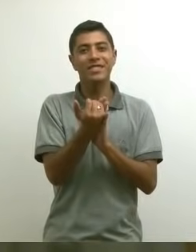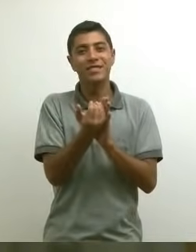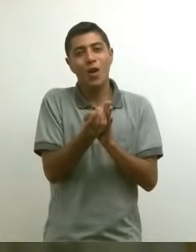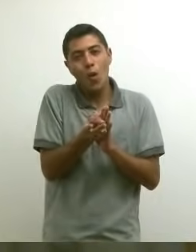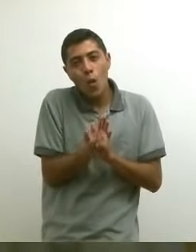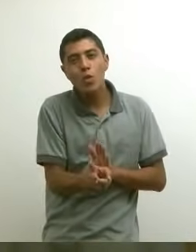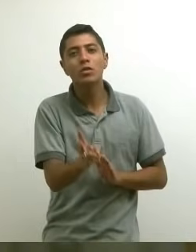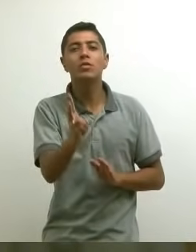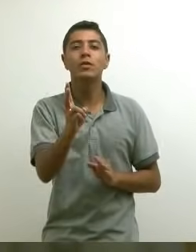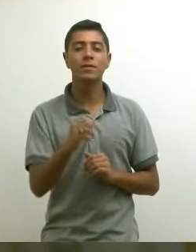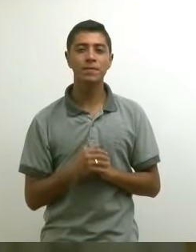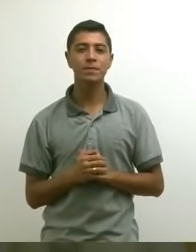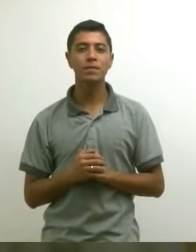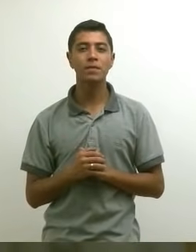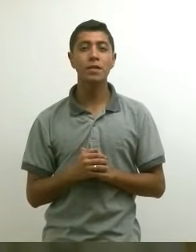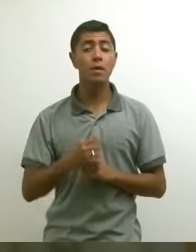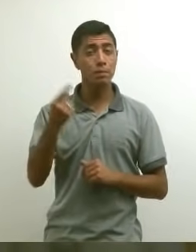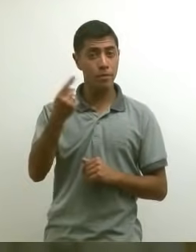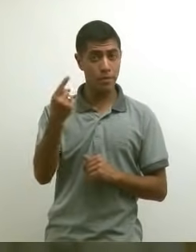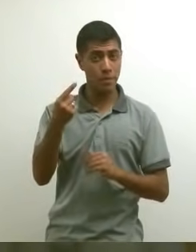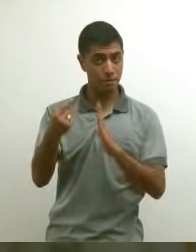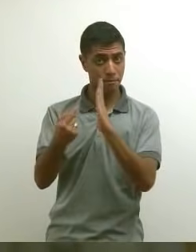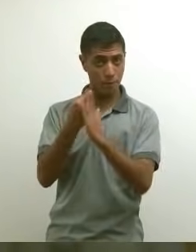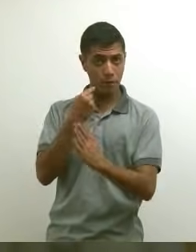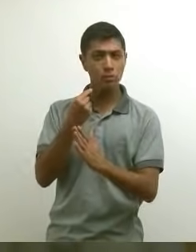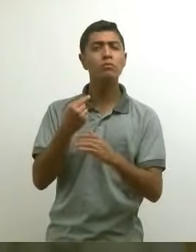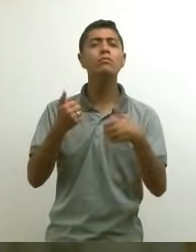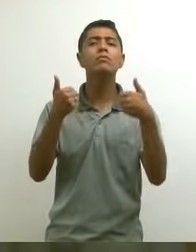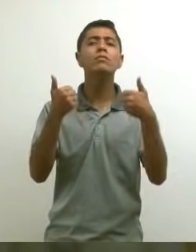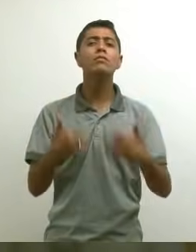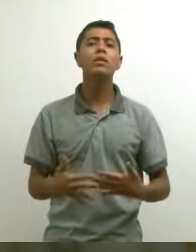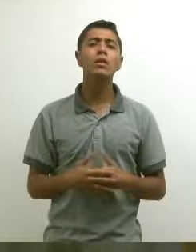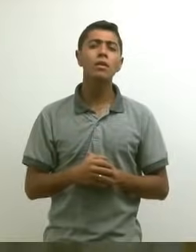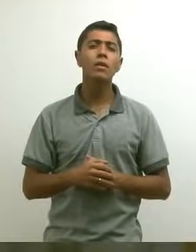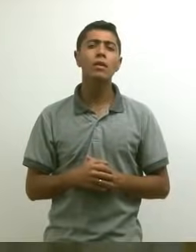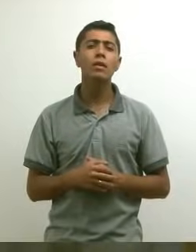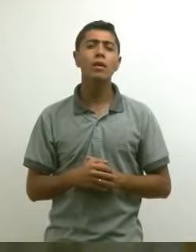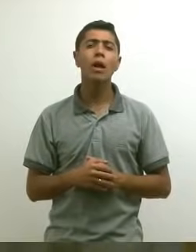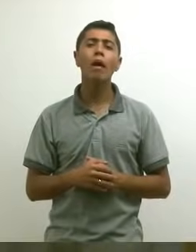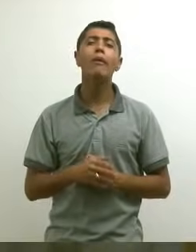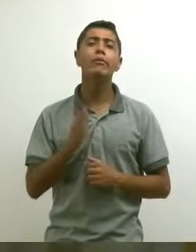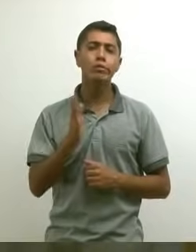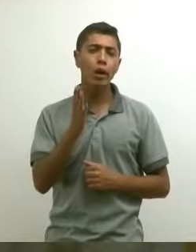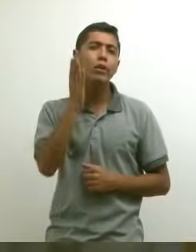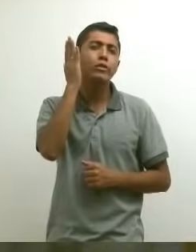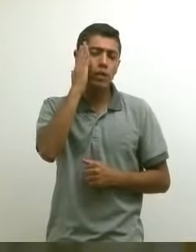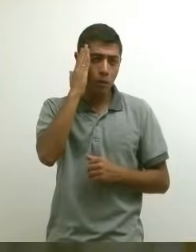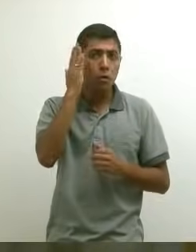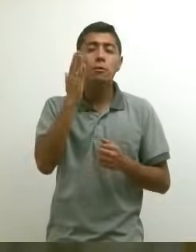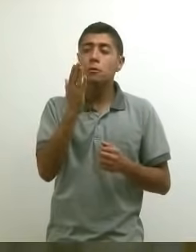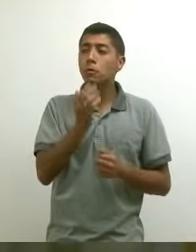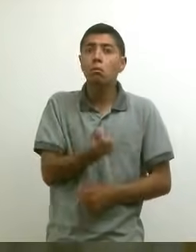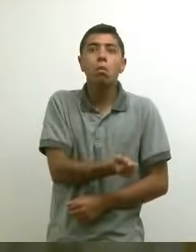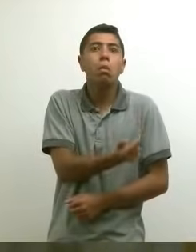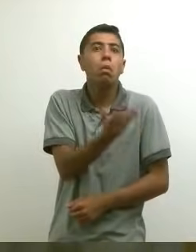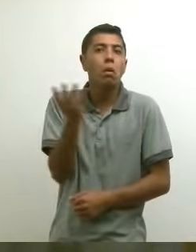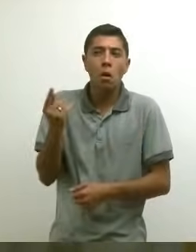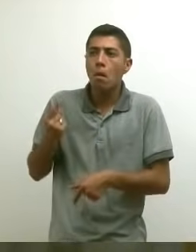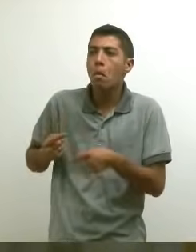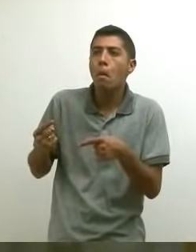tem uma primeira que fala sobre um tema bastante discutido que é sobre essa questão de riscos né